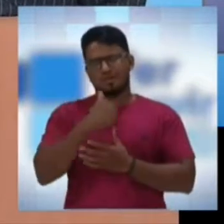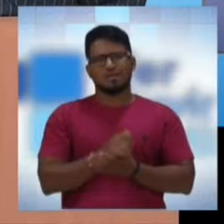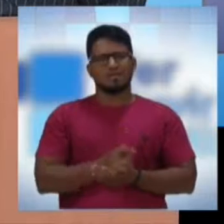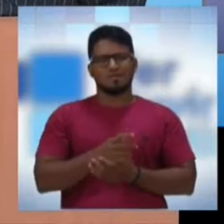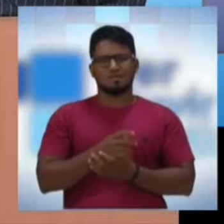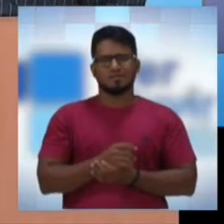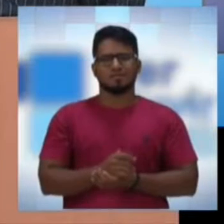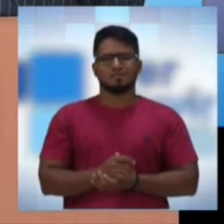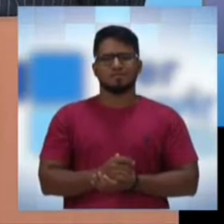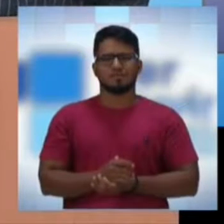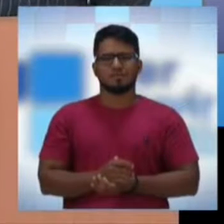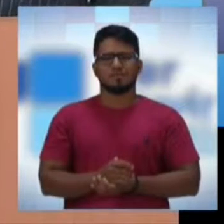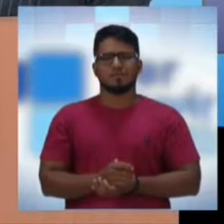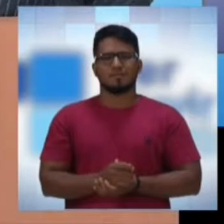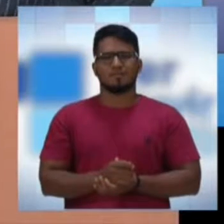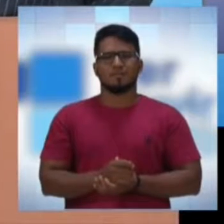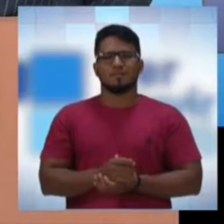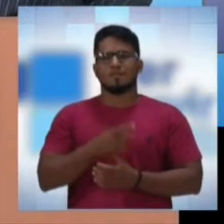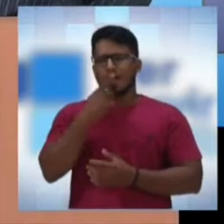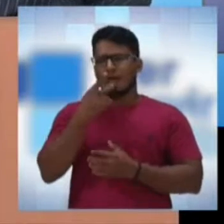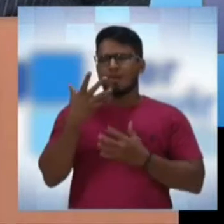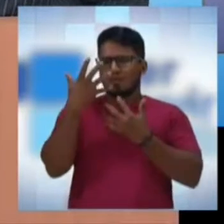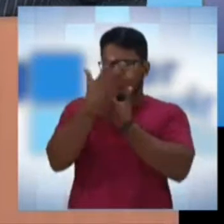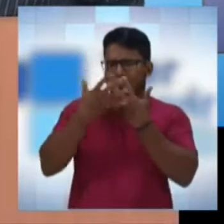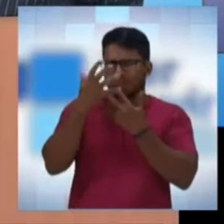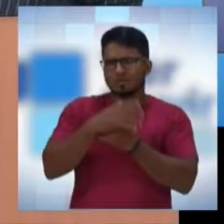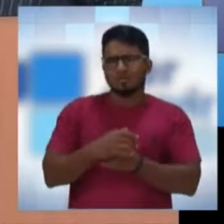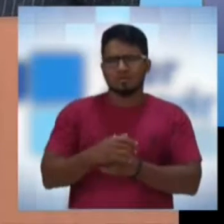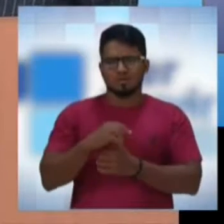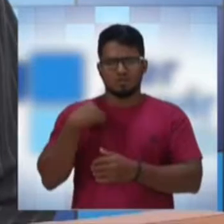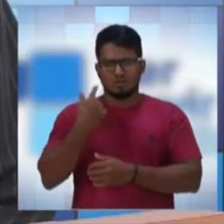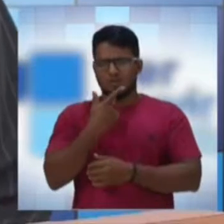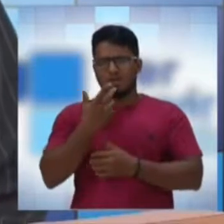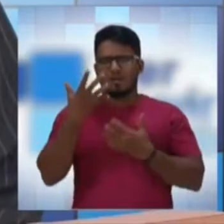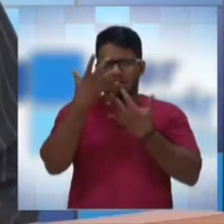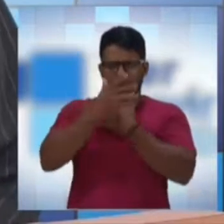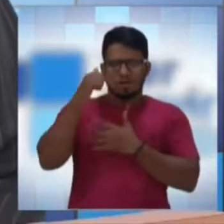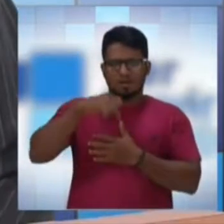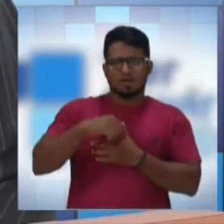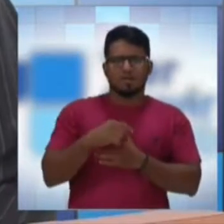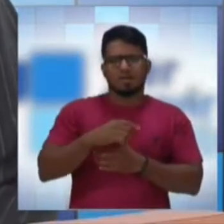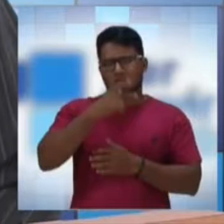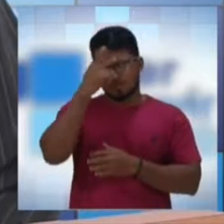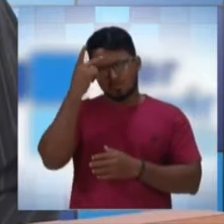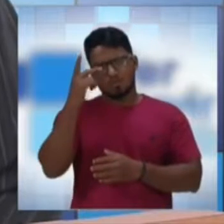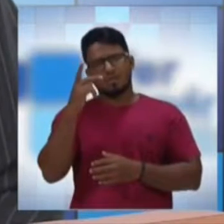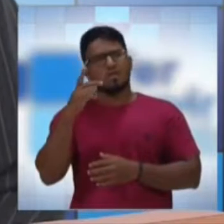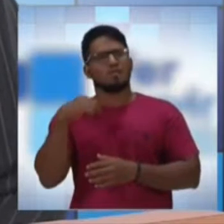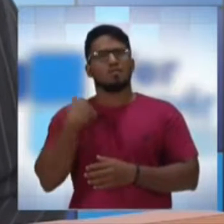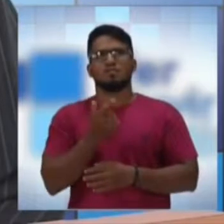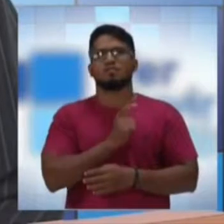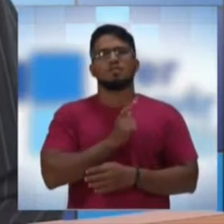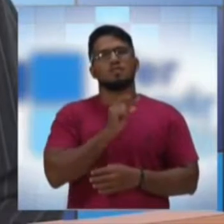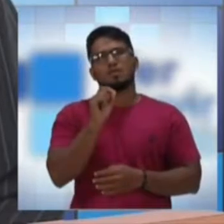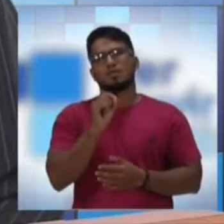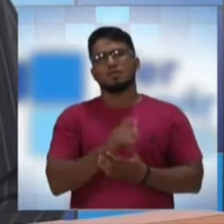é bonita, né? É linda. Linda. É, falar em música, Francisco, quando nós falamos de música, normalmente a gente